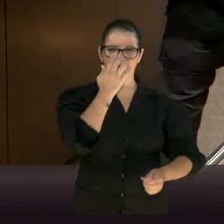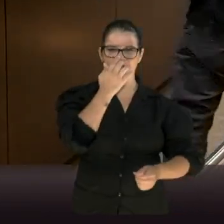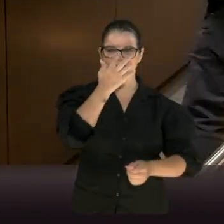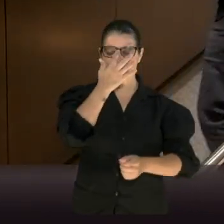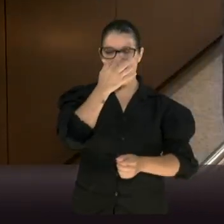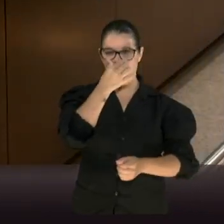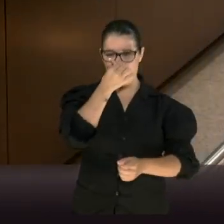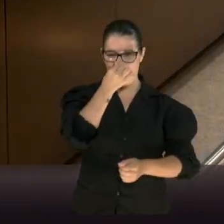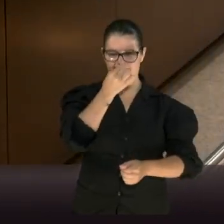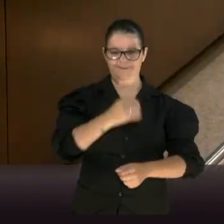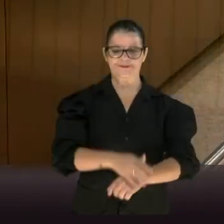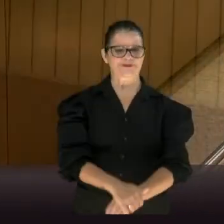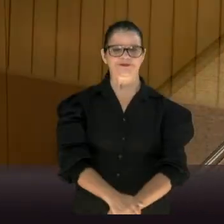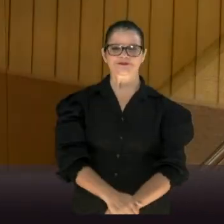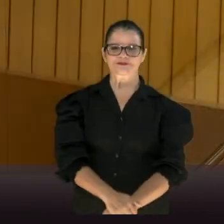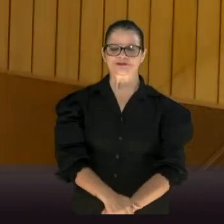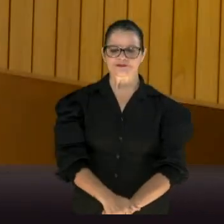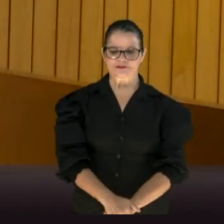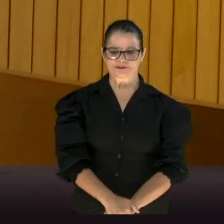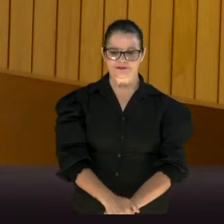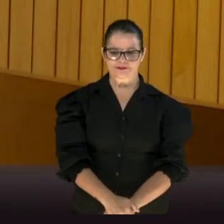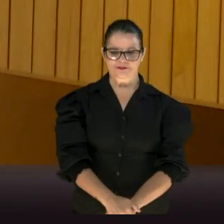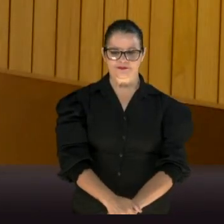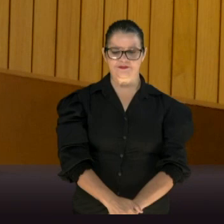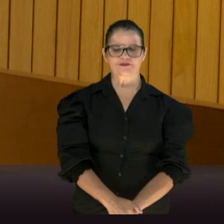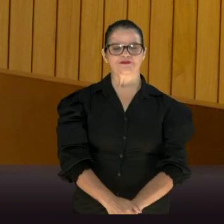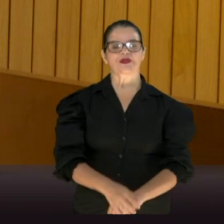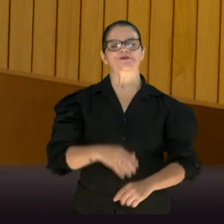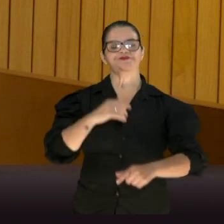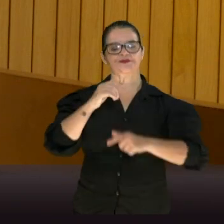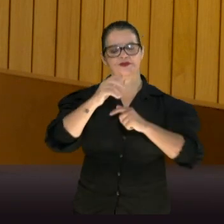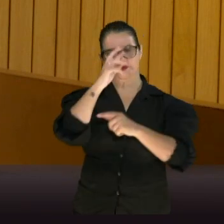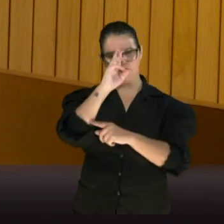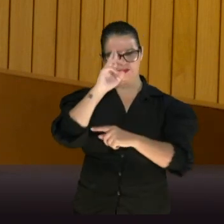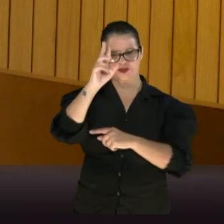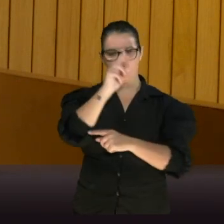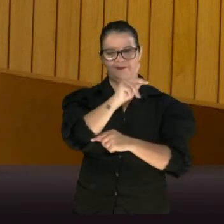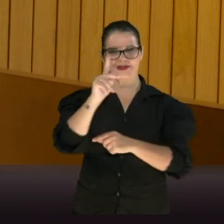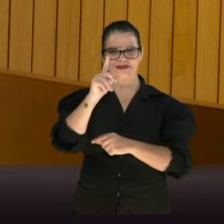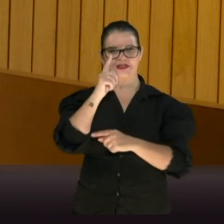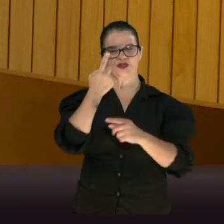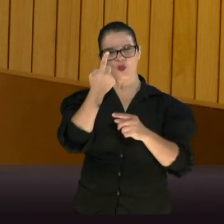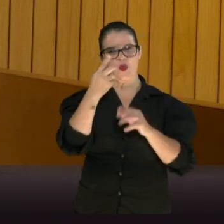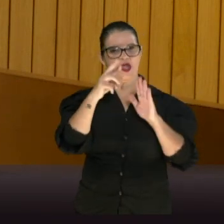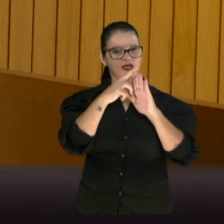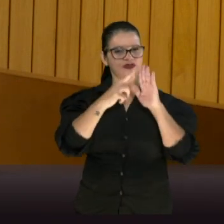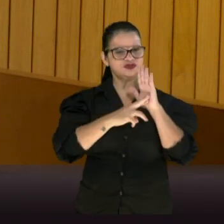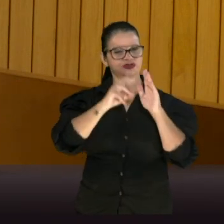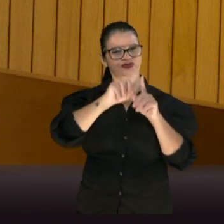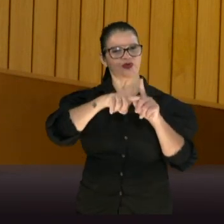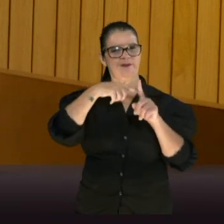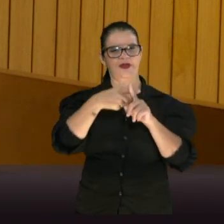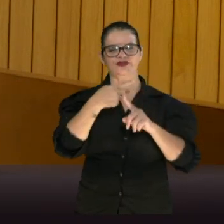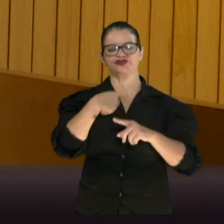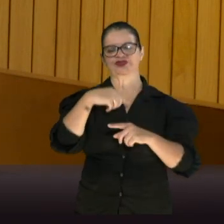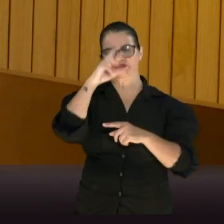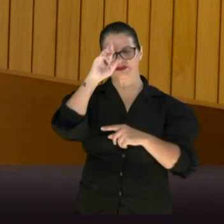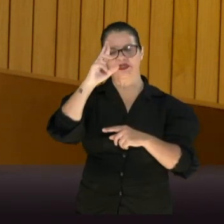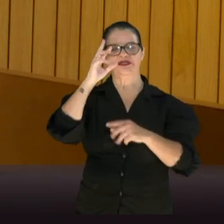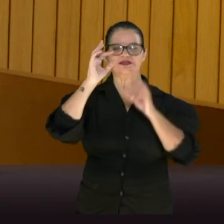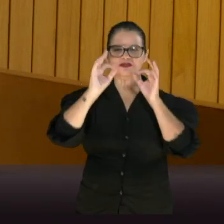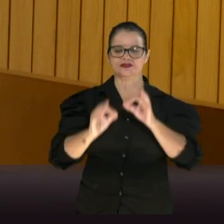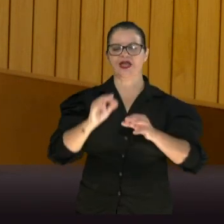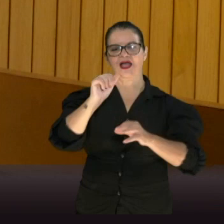Queremos, por orientação da certíssima, senhor presidente, fazer mais um registro da presença da certíssima, senhor deputado